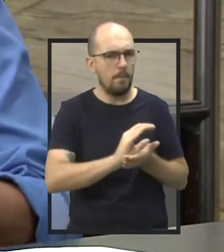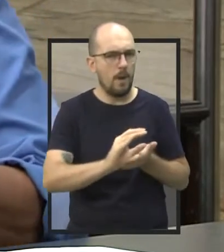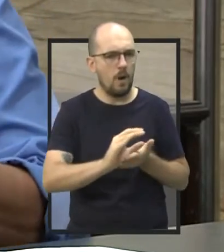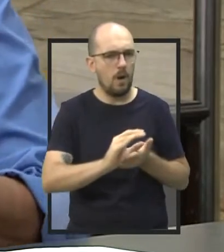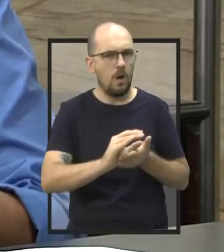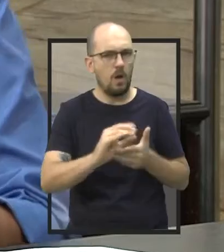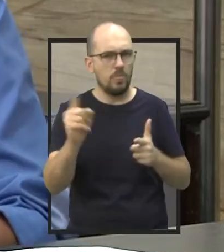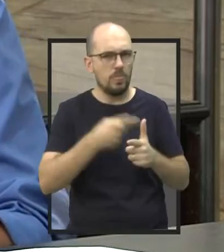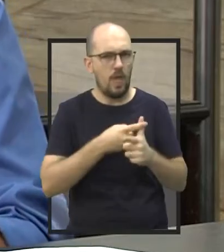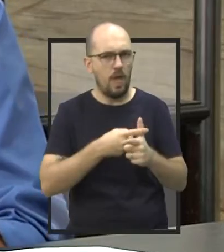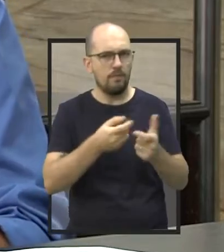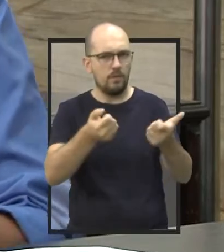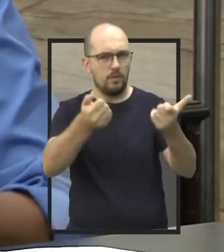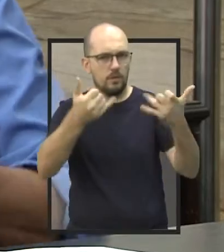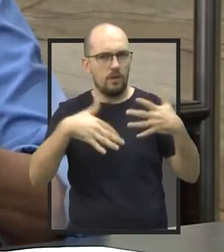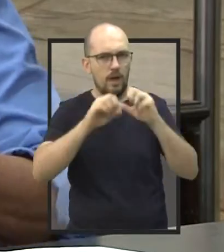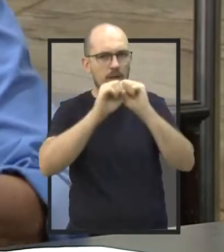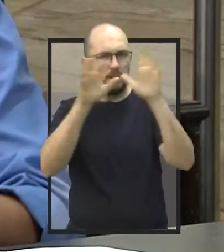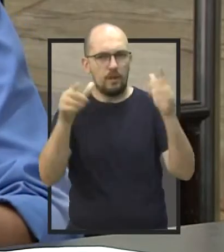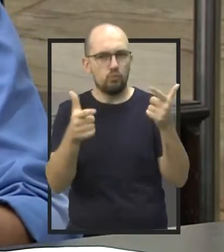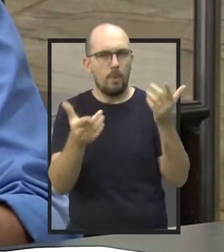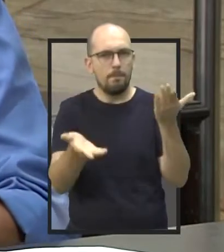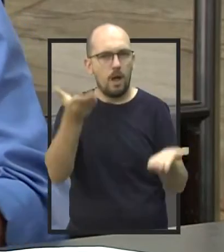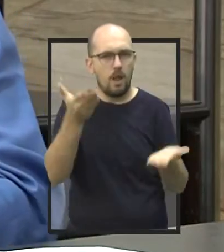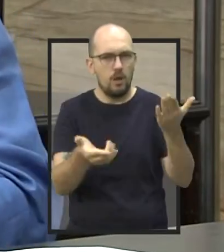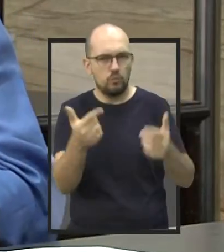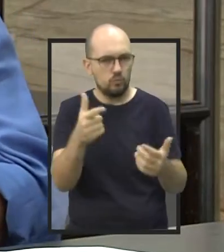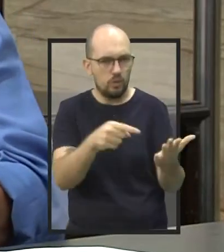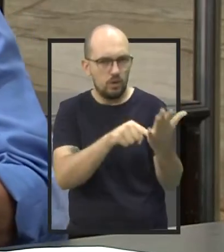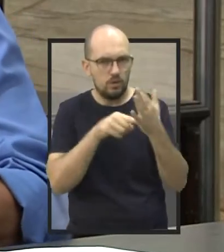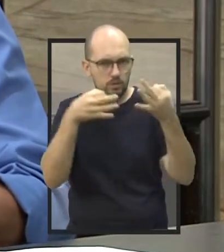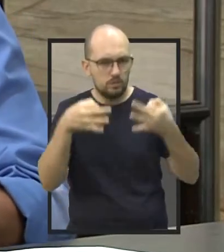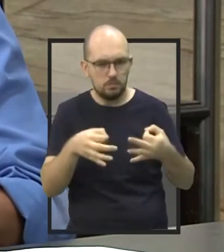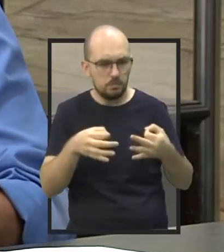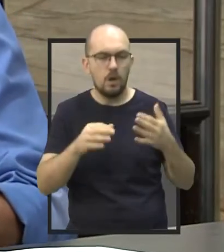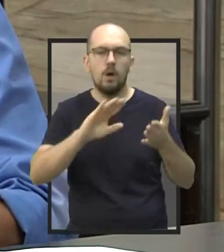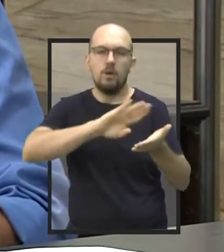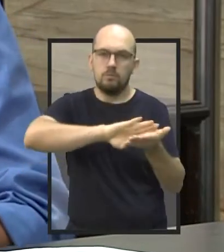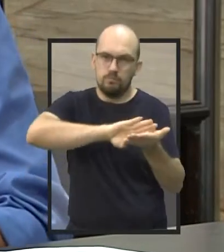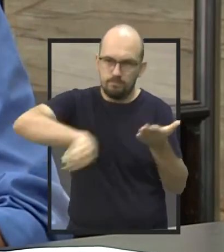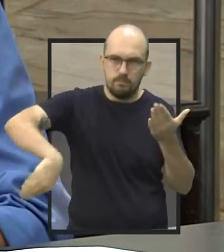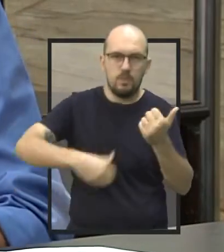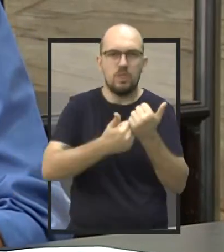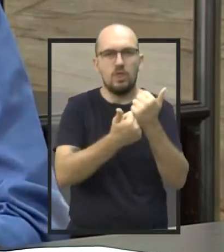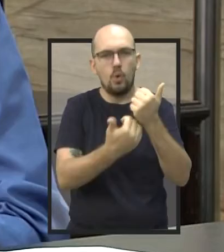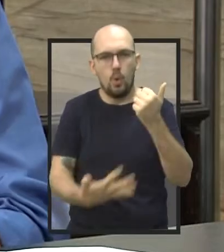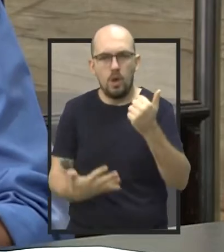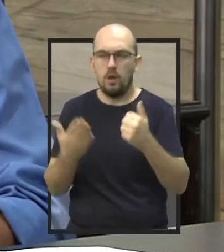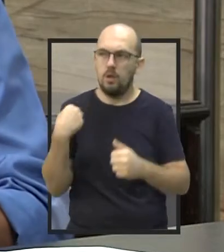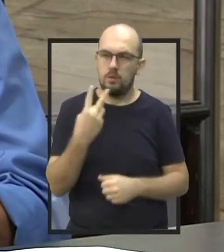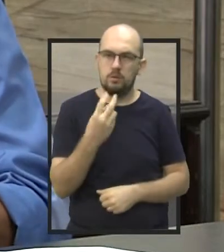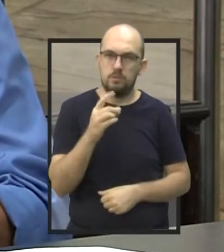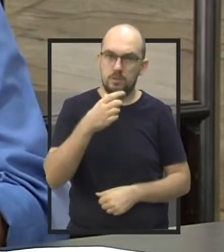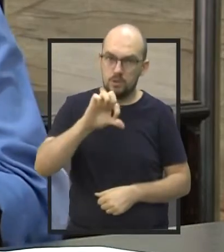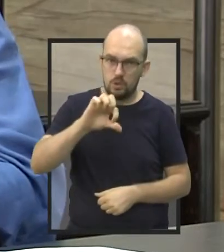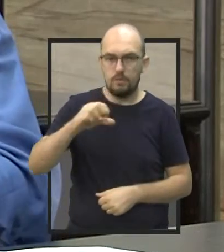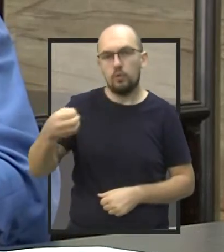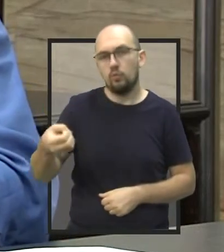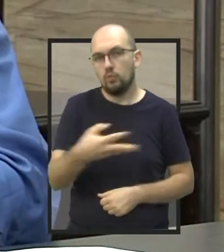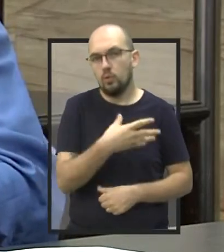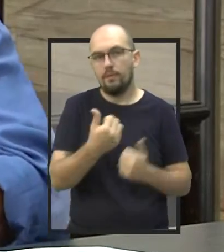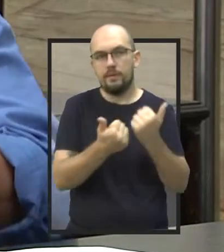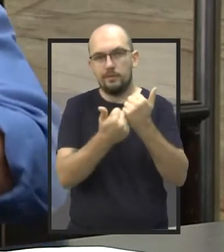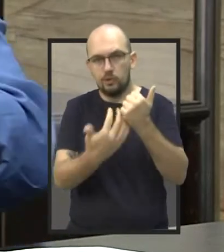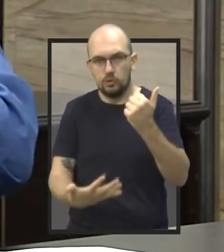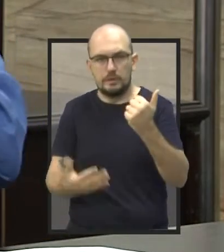recursos, porque não prestou conta, mudou-se a diretoria, e a diretoria vem desde 2019, ela vem